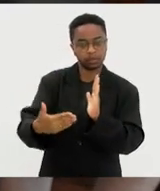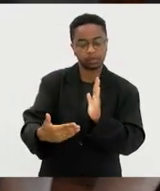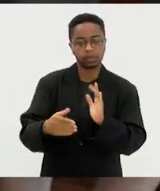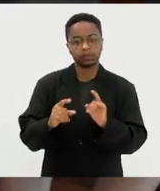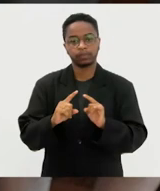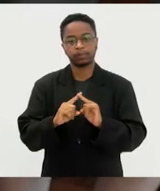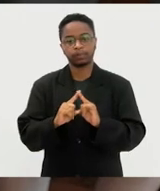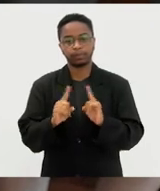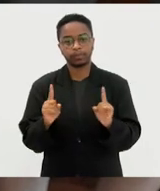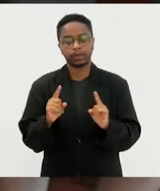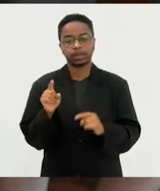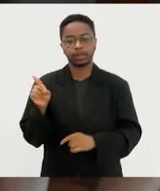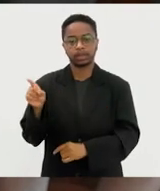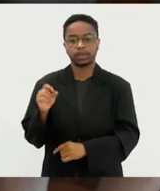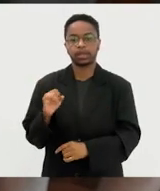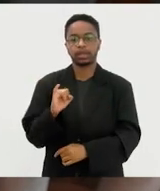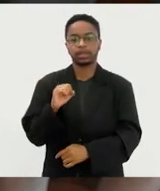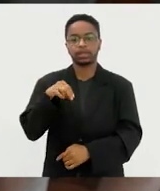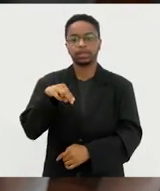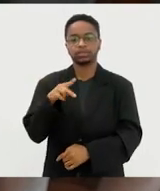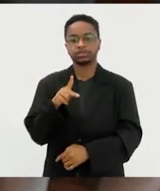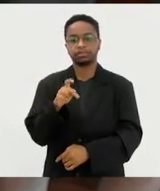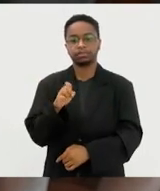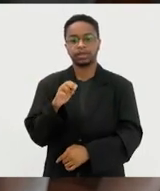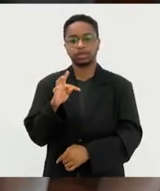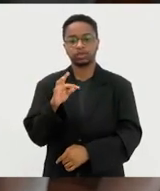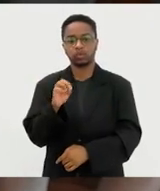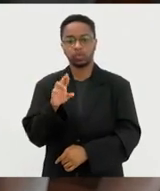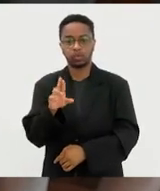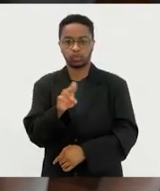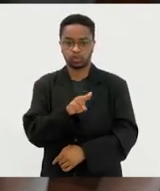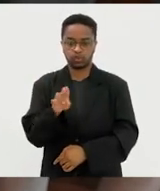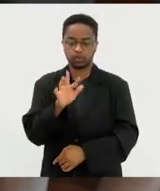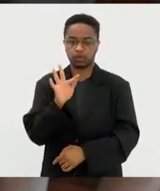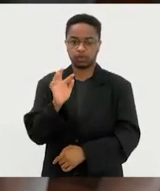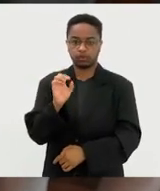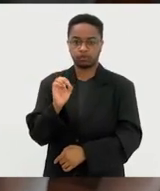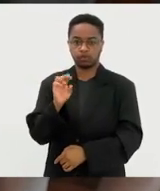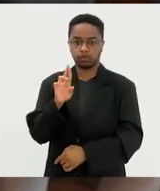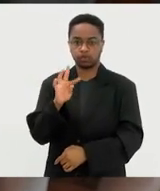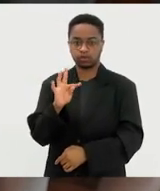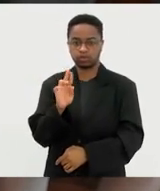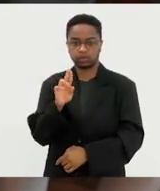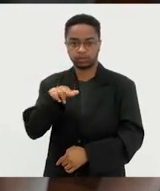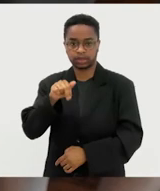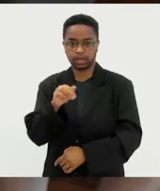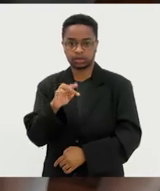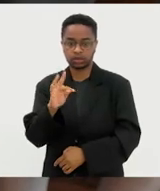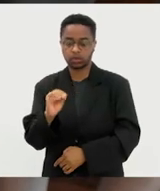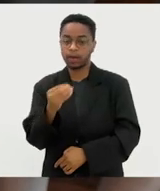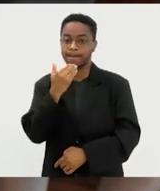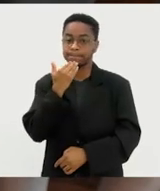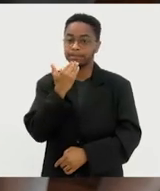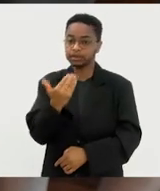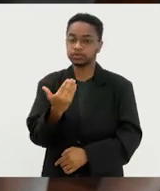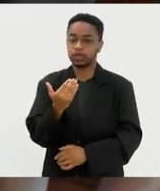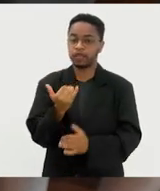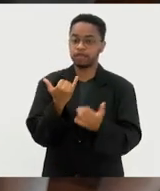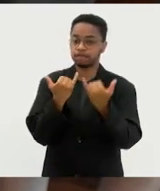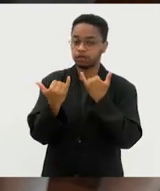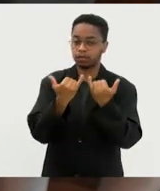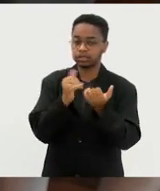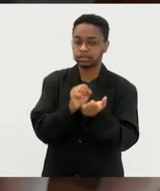O inspetor, que chamava-se Fortunato, ele solicitou um volume de dados